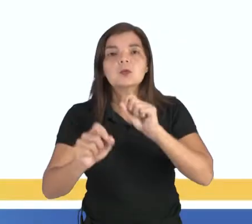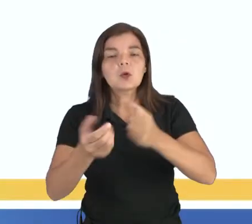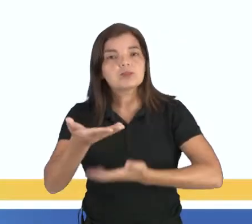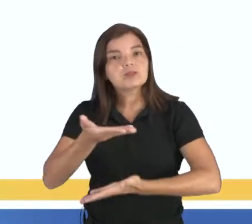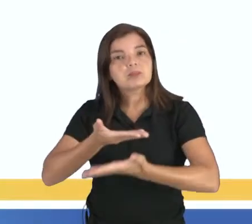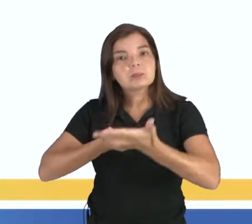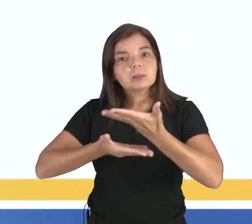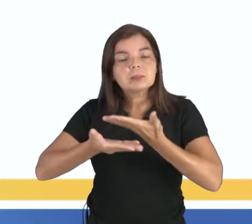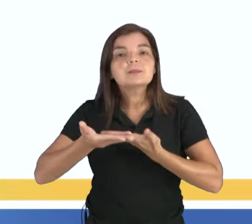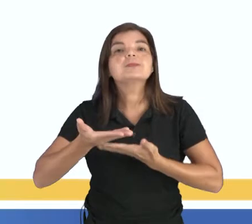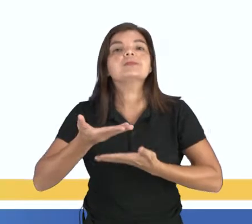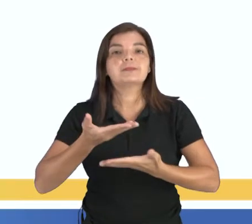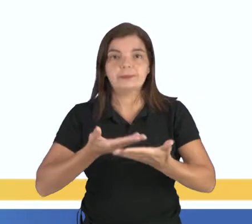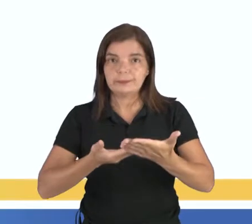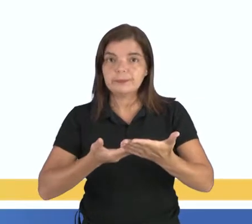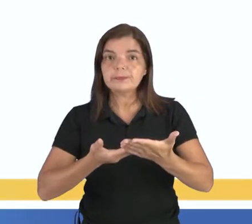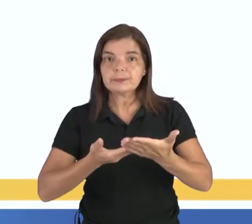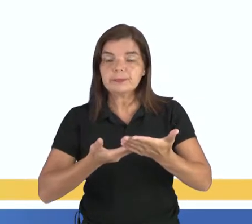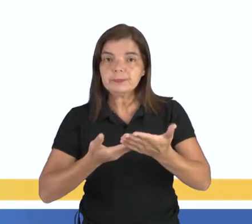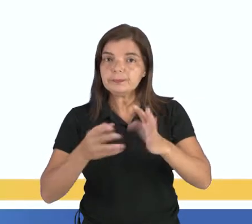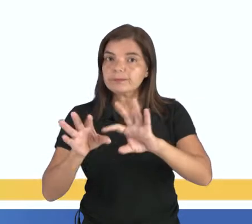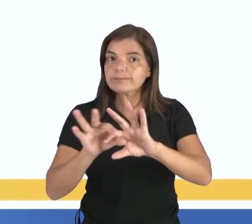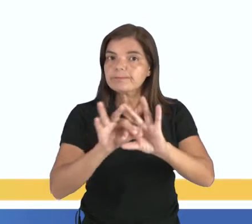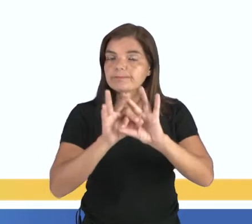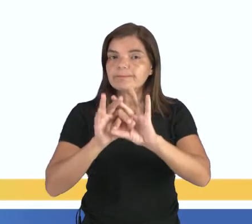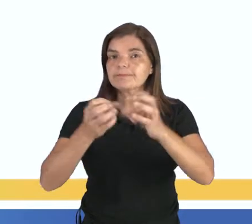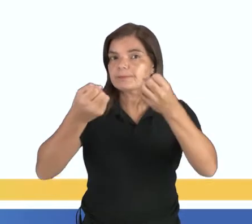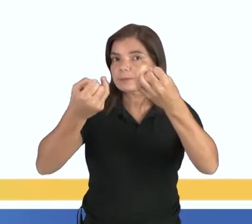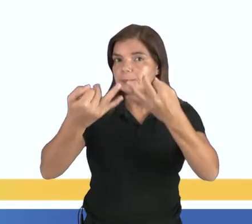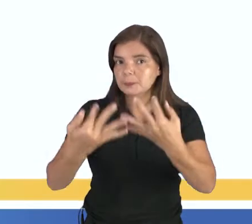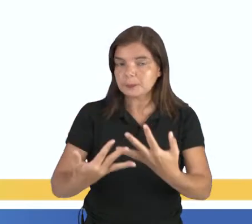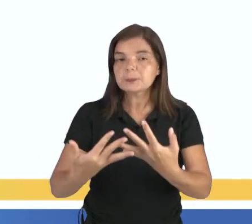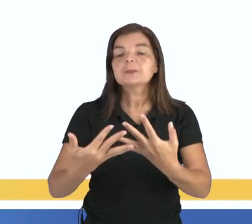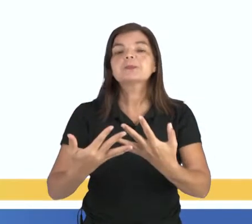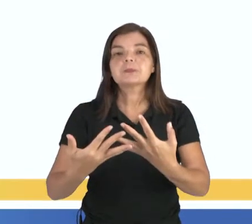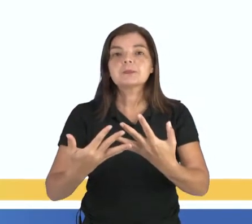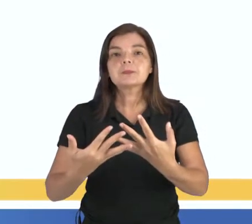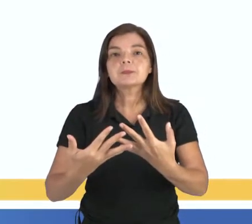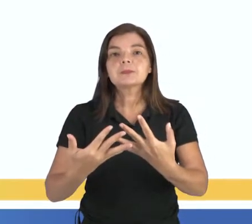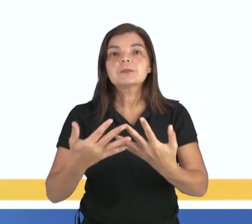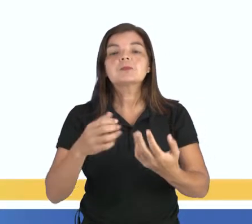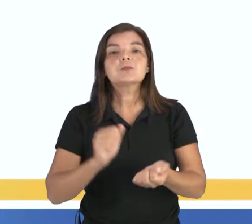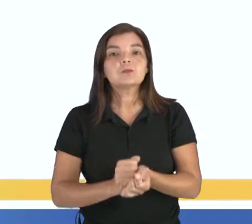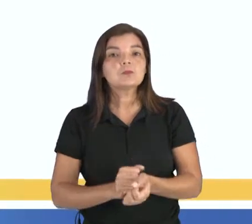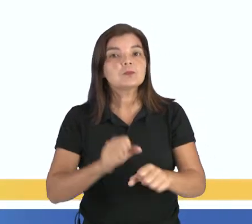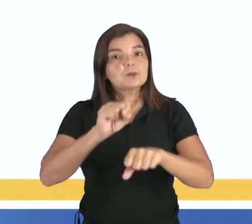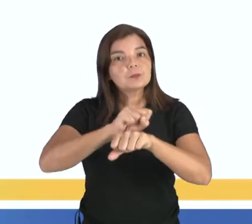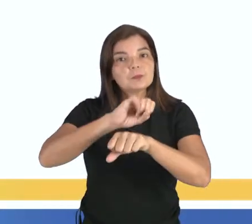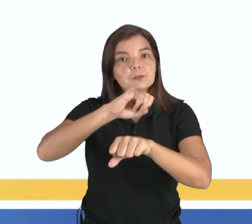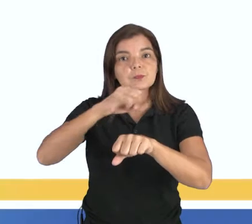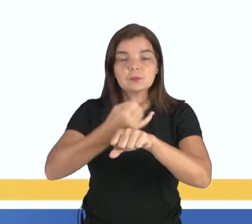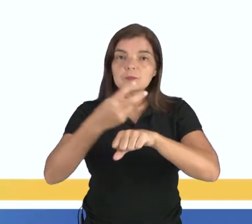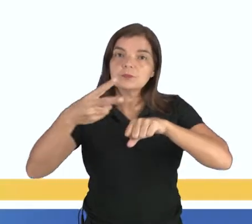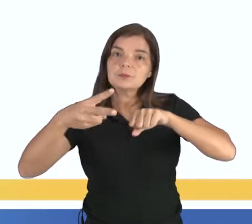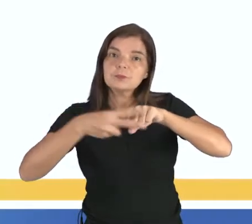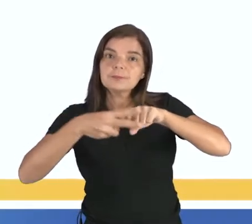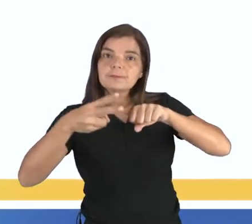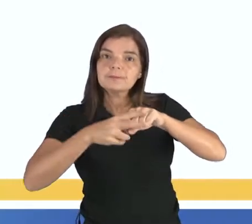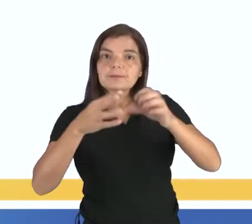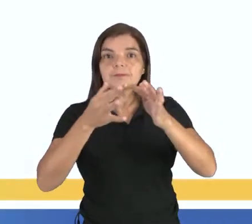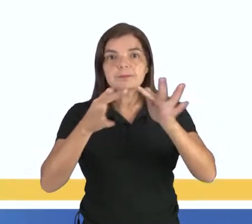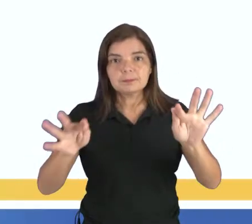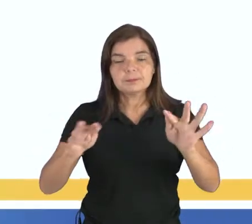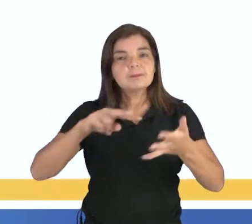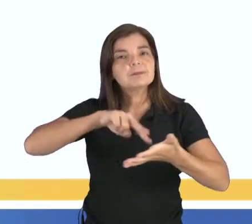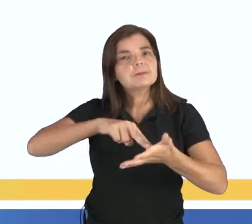relação estabelecida harmonicamente falando, entre o sujeito e o verbo da oração.